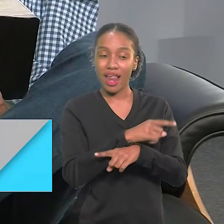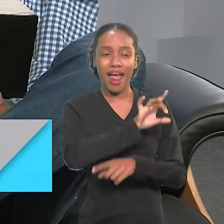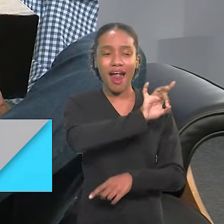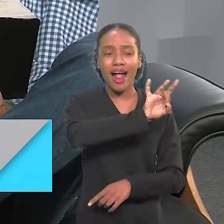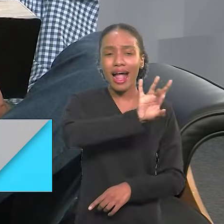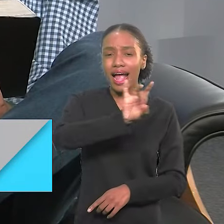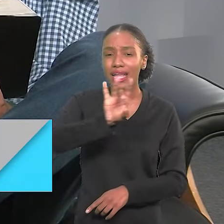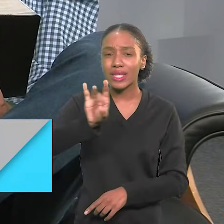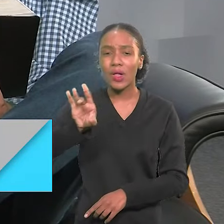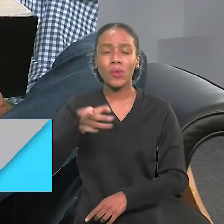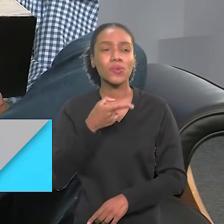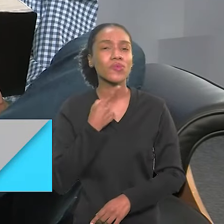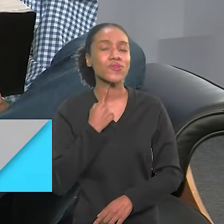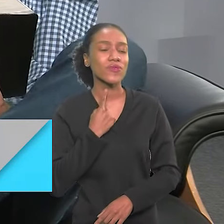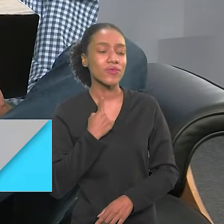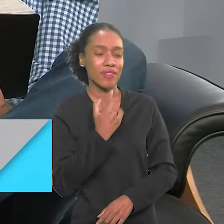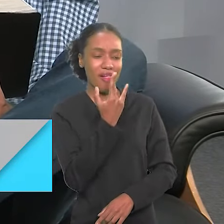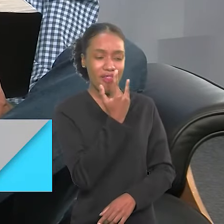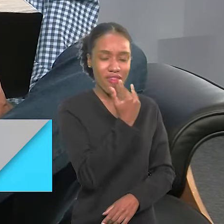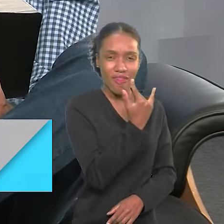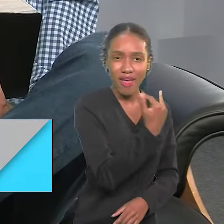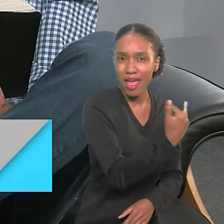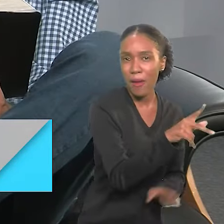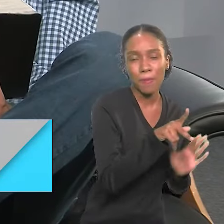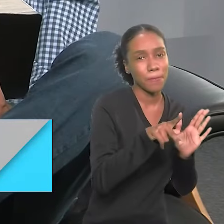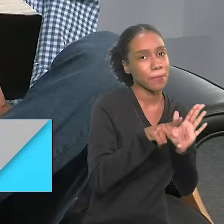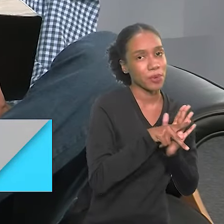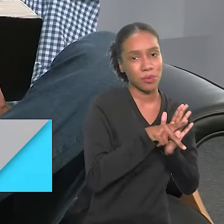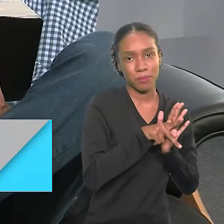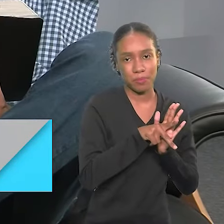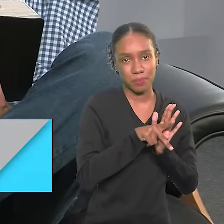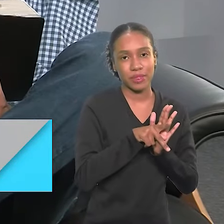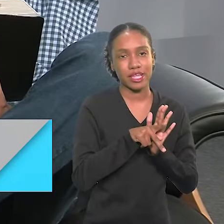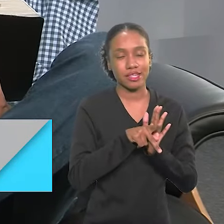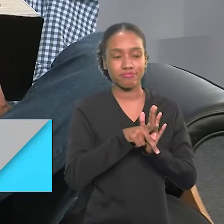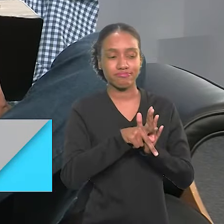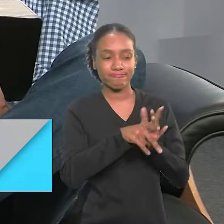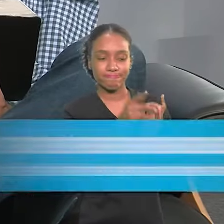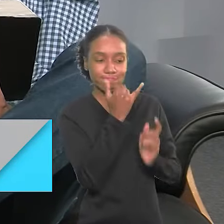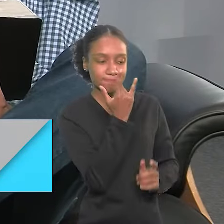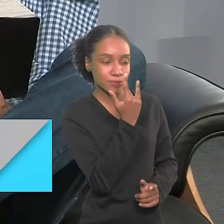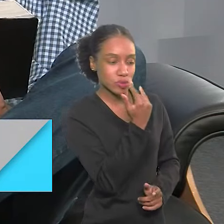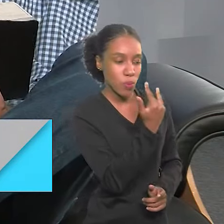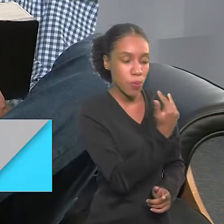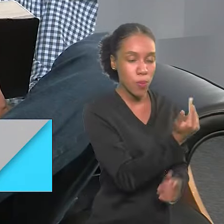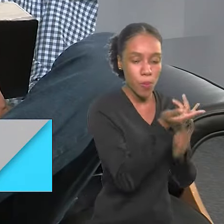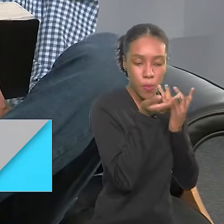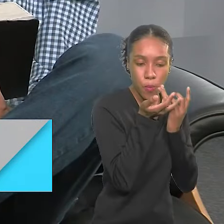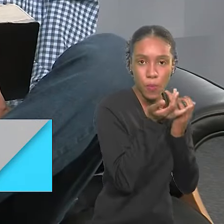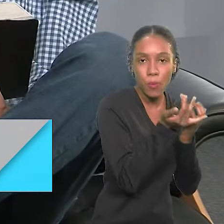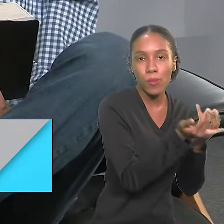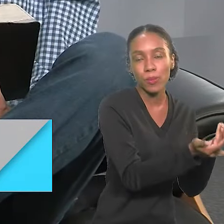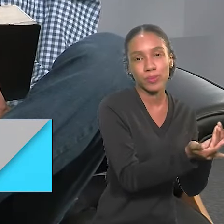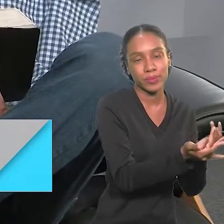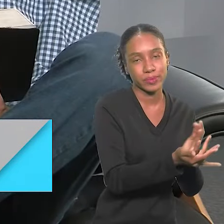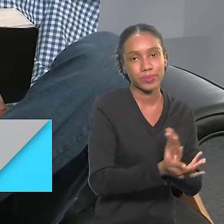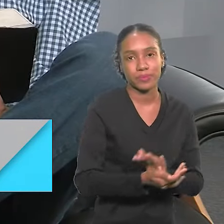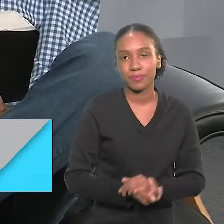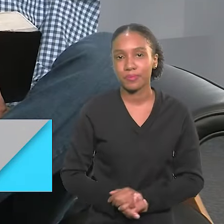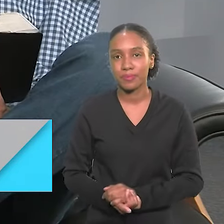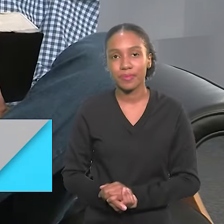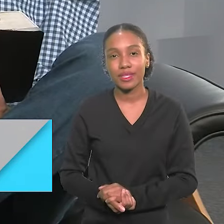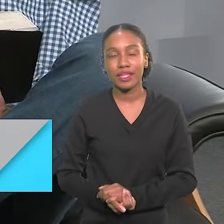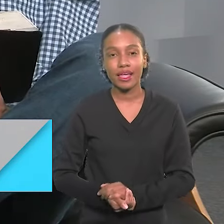contrário cada um e tentado pela sua própria cobiça quando esta o atrai e seduz